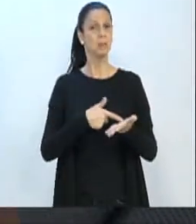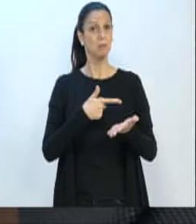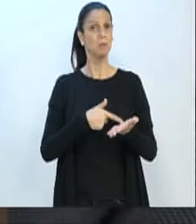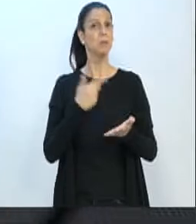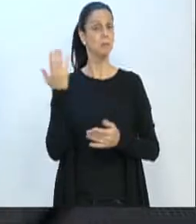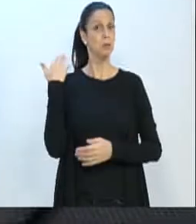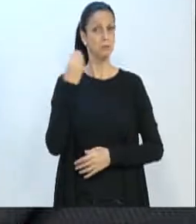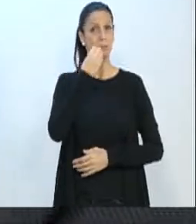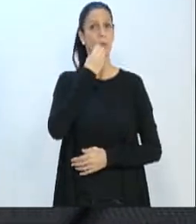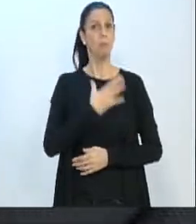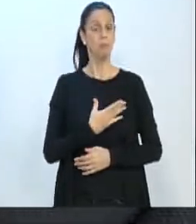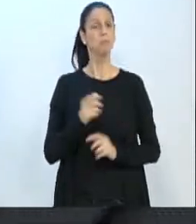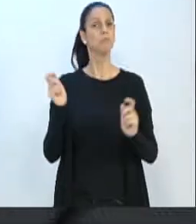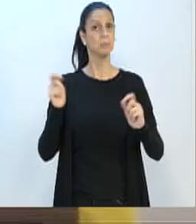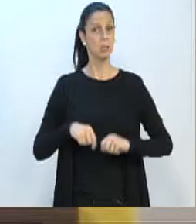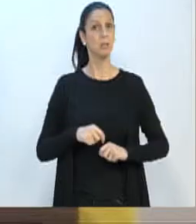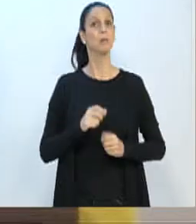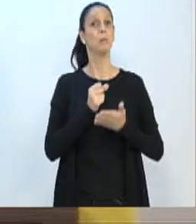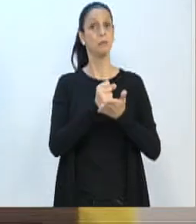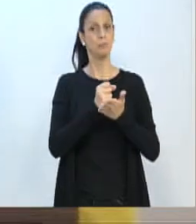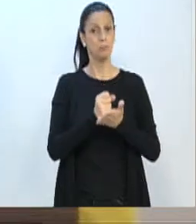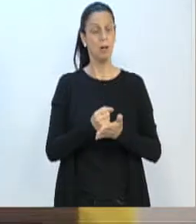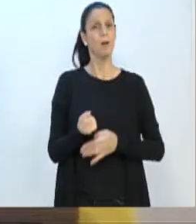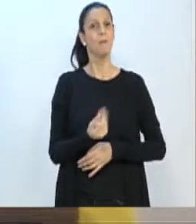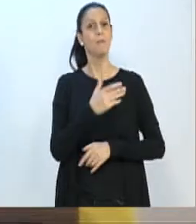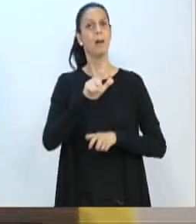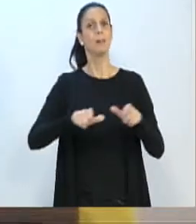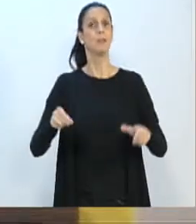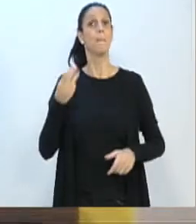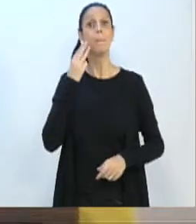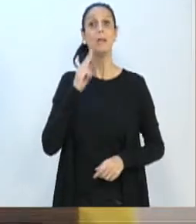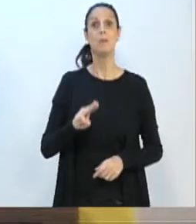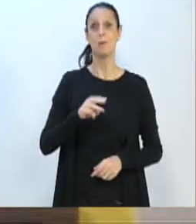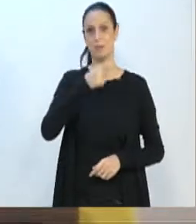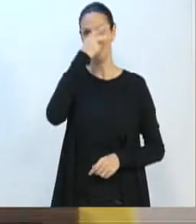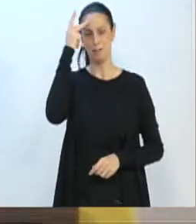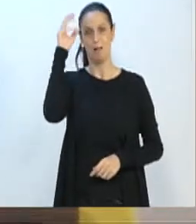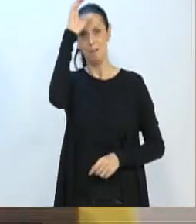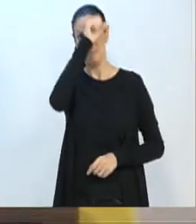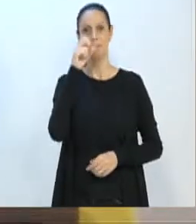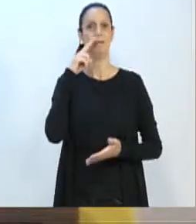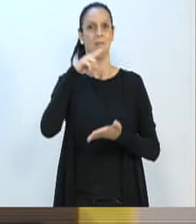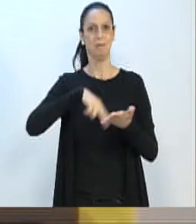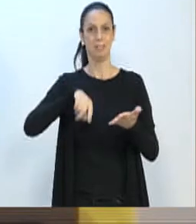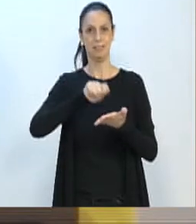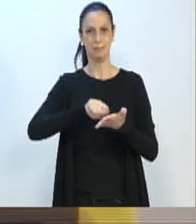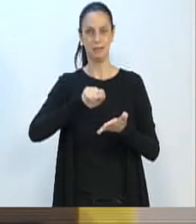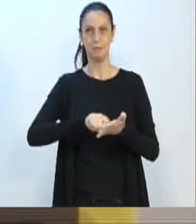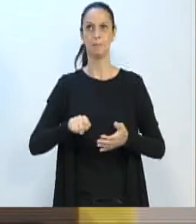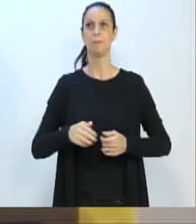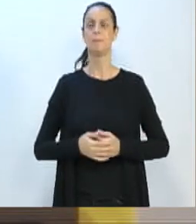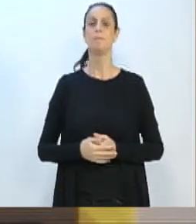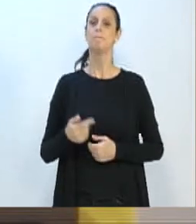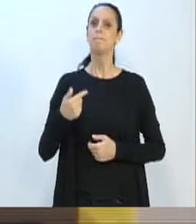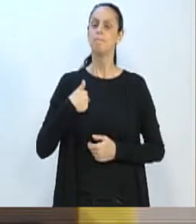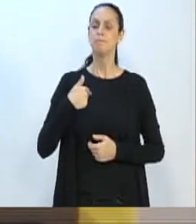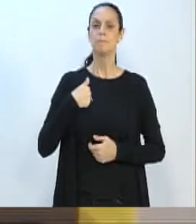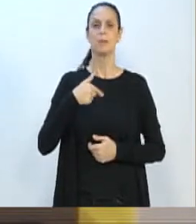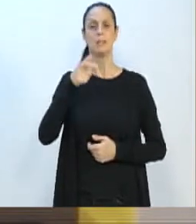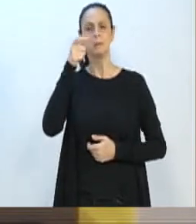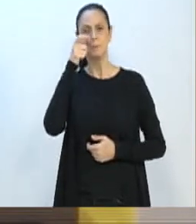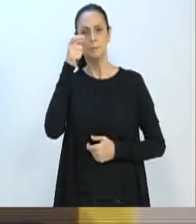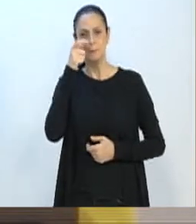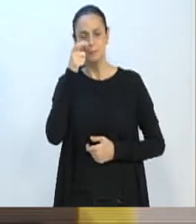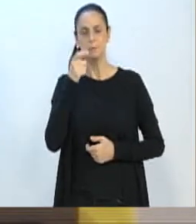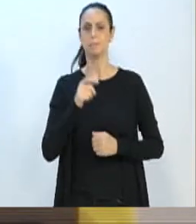e alfabetizou milhões de brasileiros. E o que aconteceu é que, observando os elementos ligados